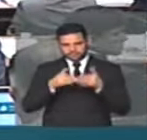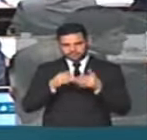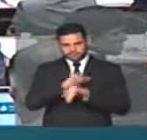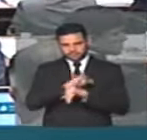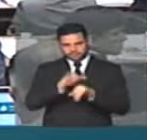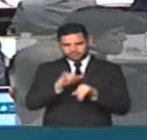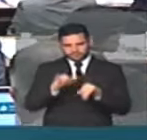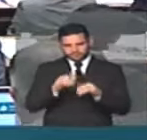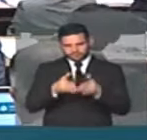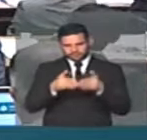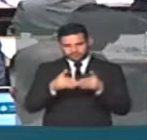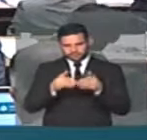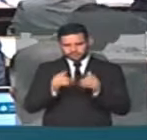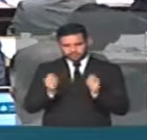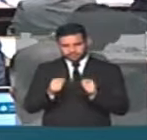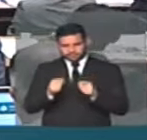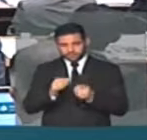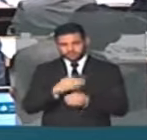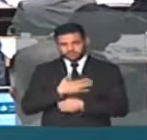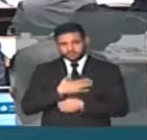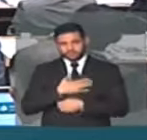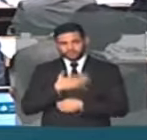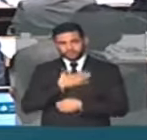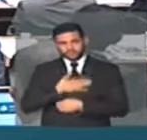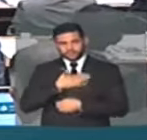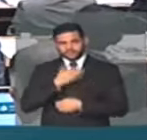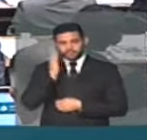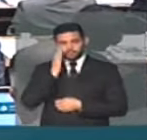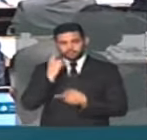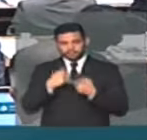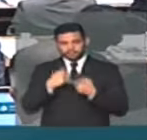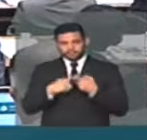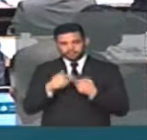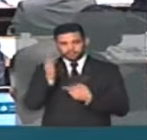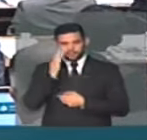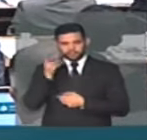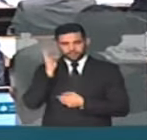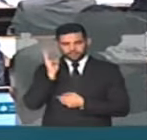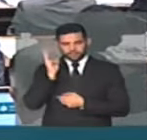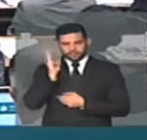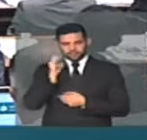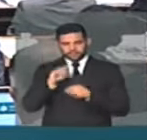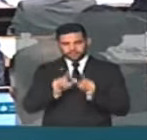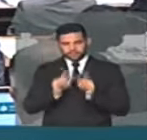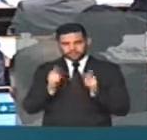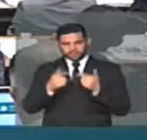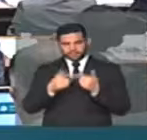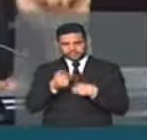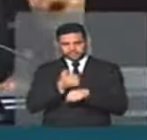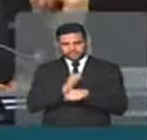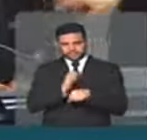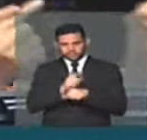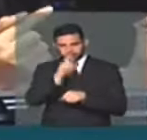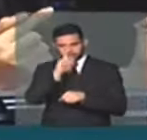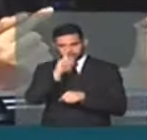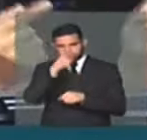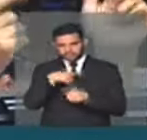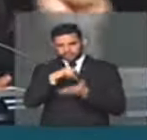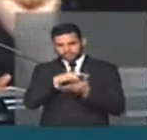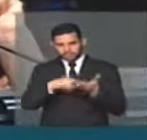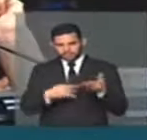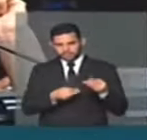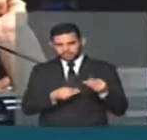uma informação, presidente. Pois não. Pode ser? Pois não. Eu queria saber porque eu soube no Maranhão que a Assembleia Legislativa do Estado teria enviado